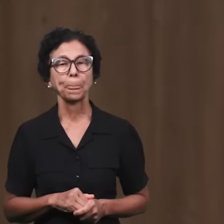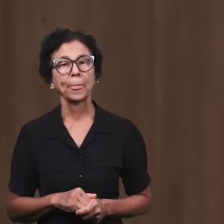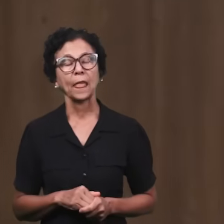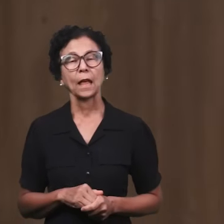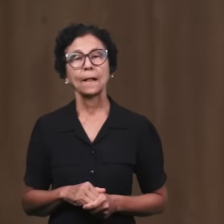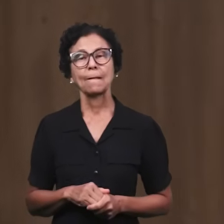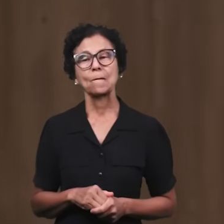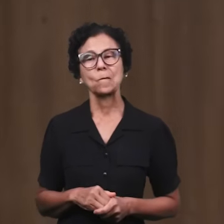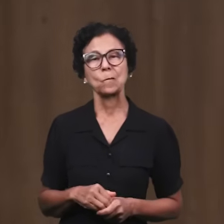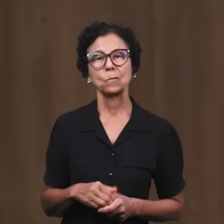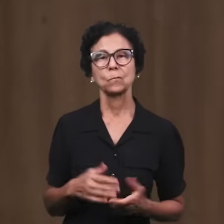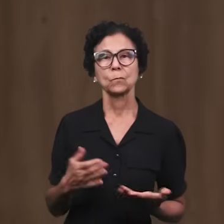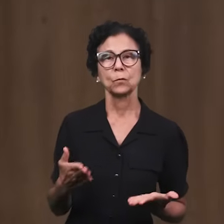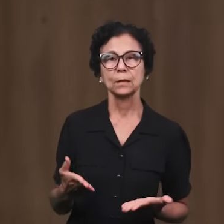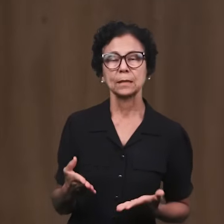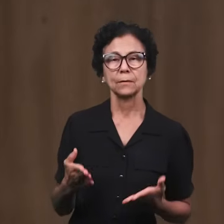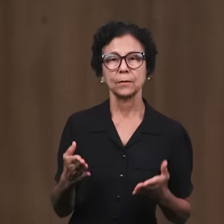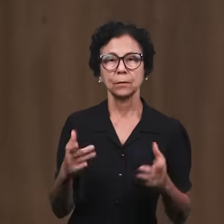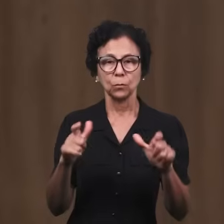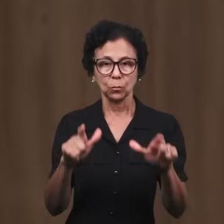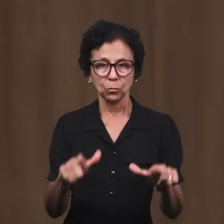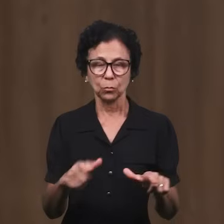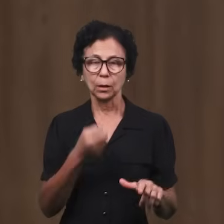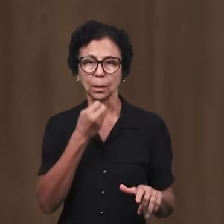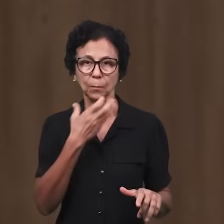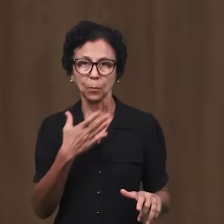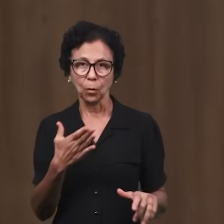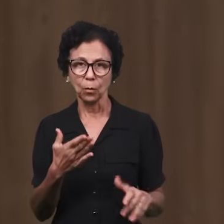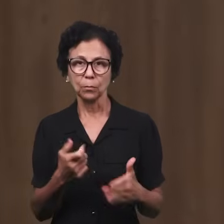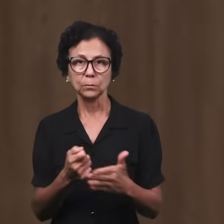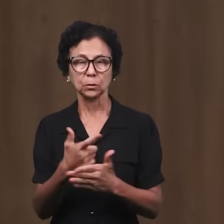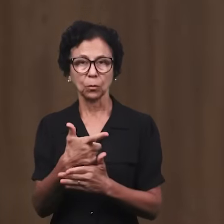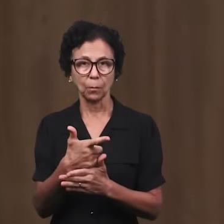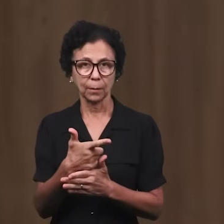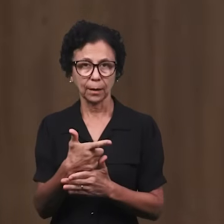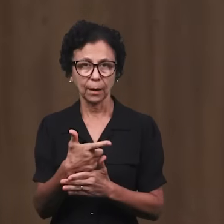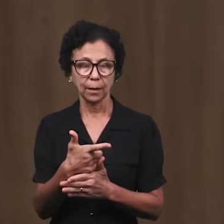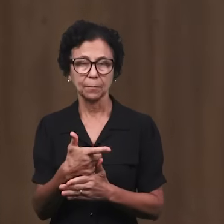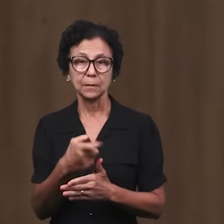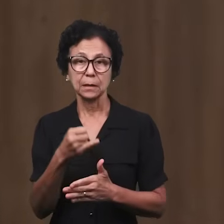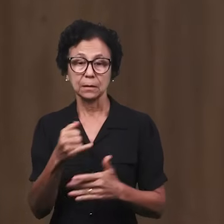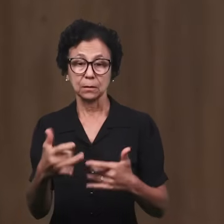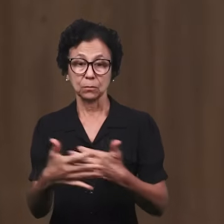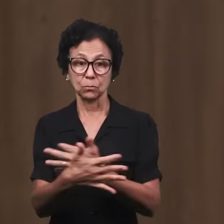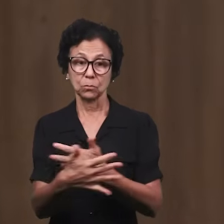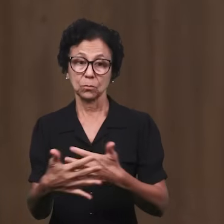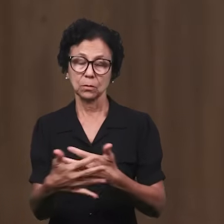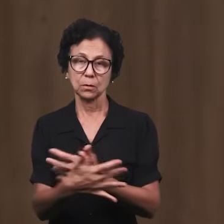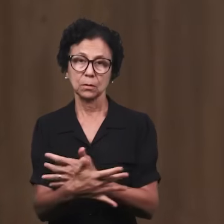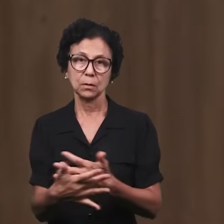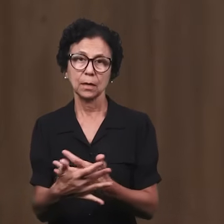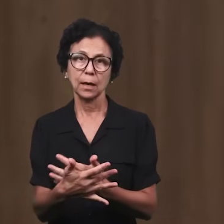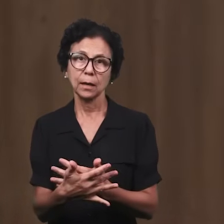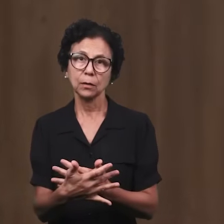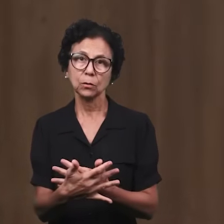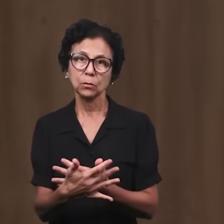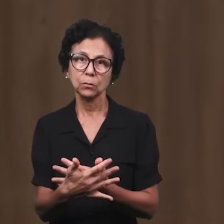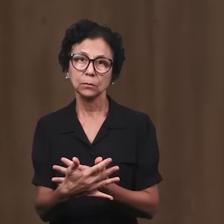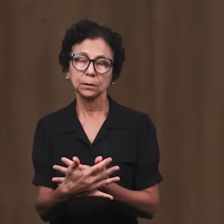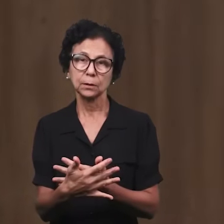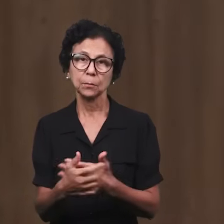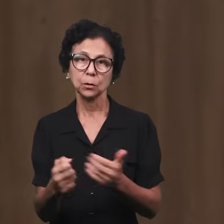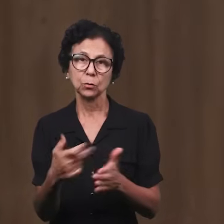imóvel mais bem localizado para você. Se for num grande centro, você vai comprar um imóvel menor